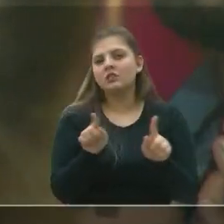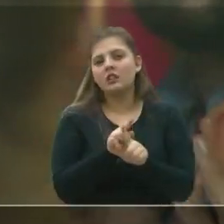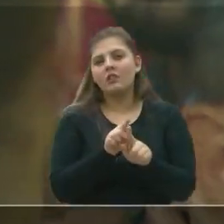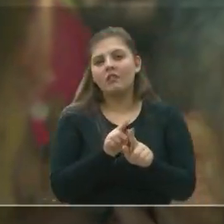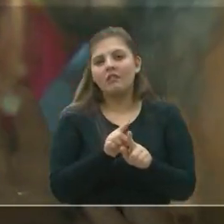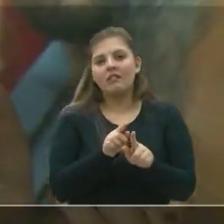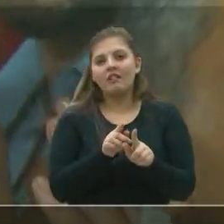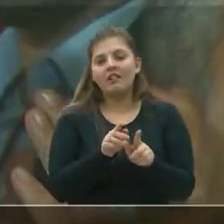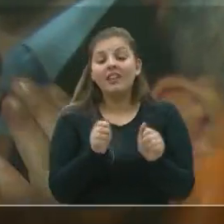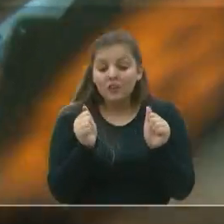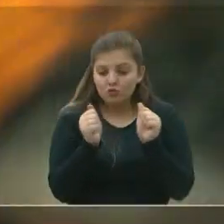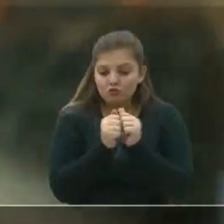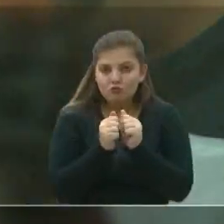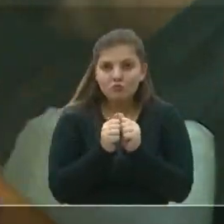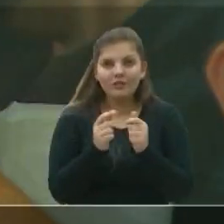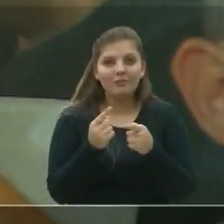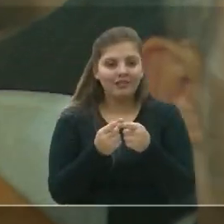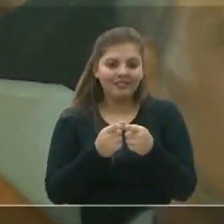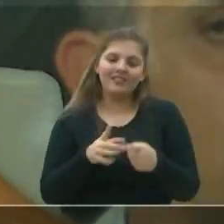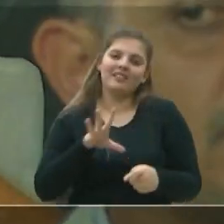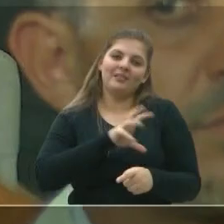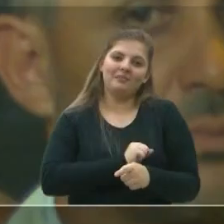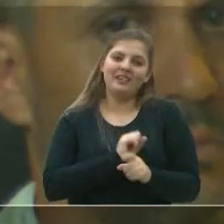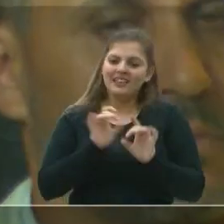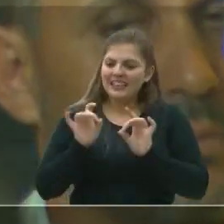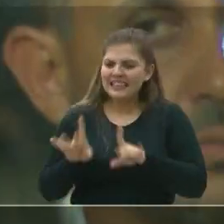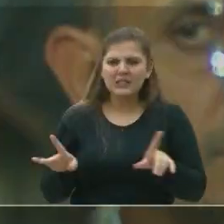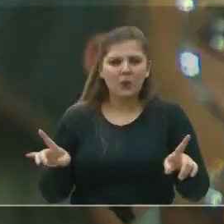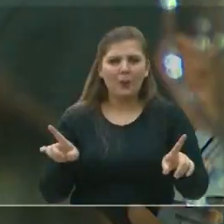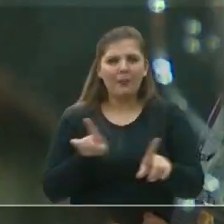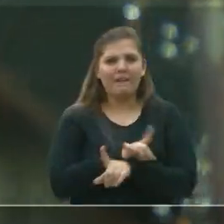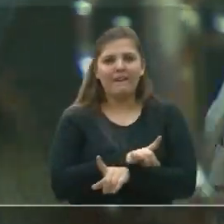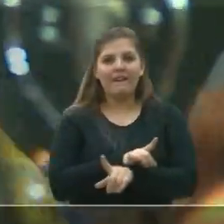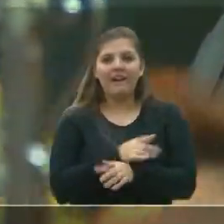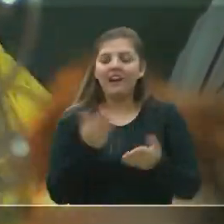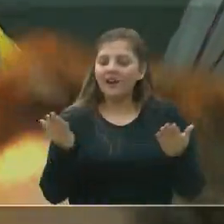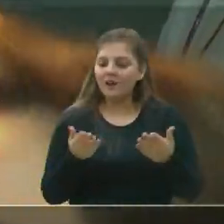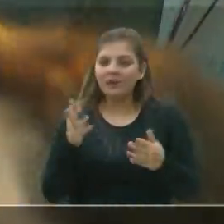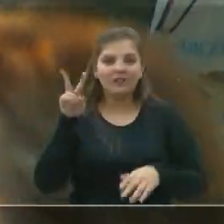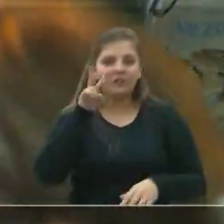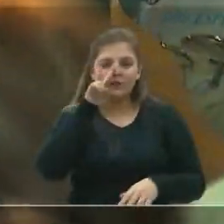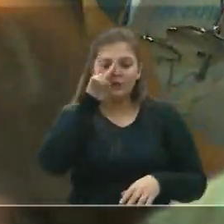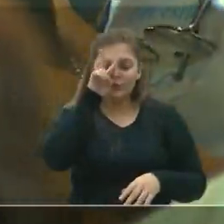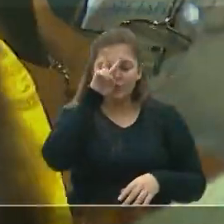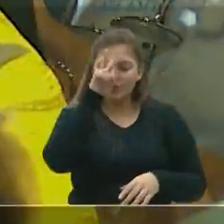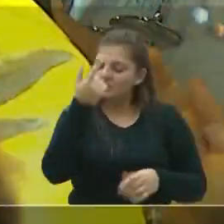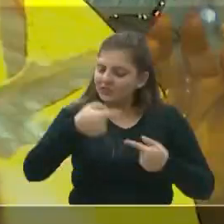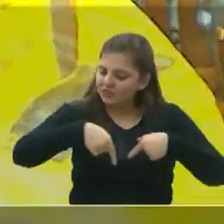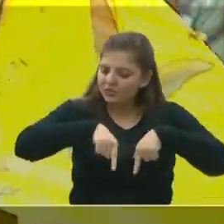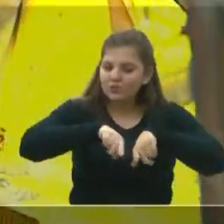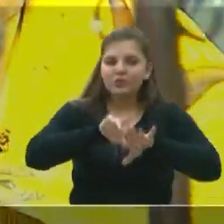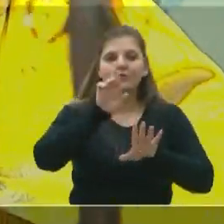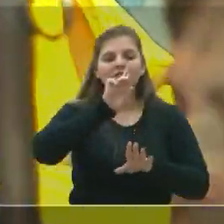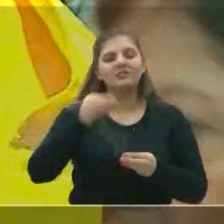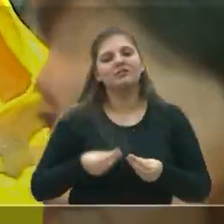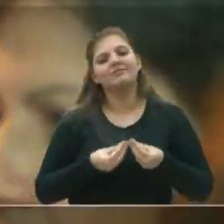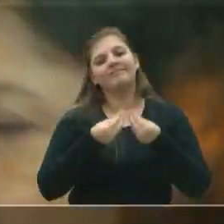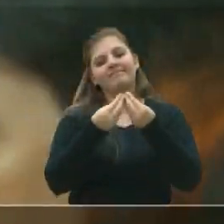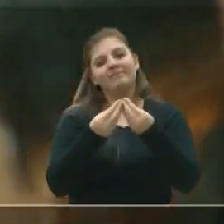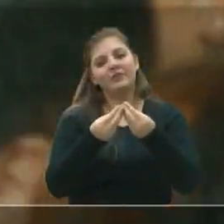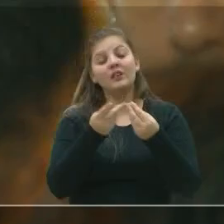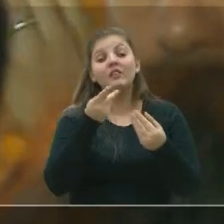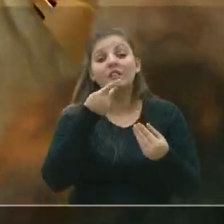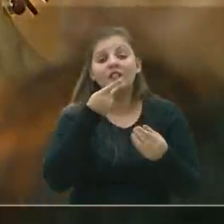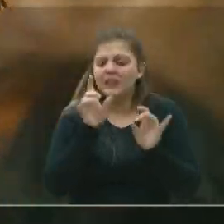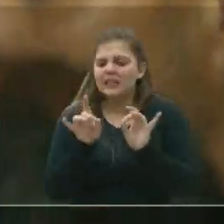porque não desiste. O Senhor está renovando essa força agora. O Senhor está te dizendo: não desista,